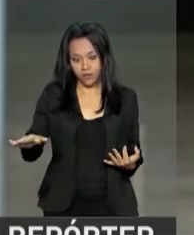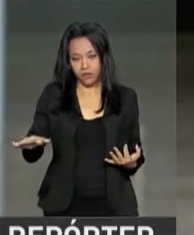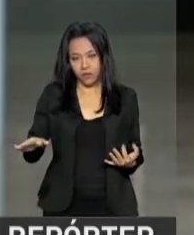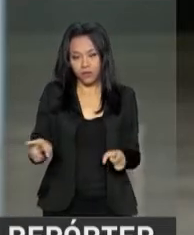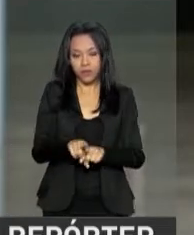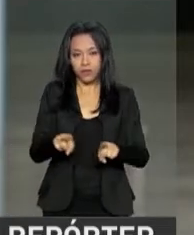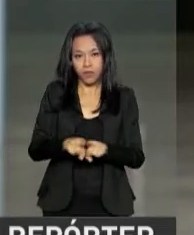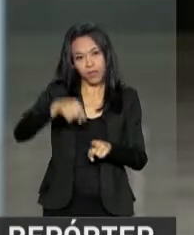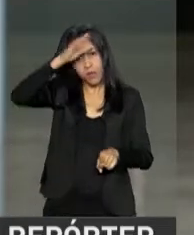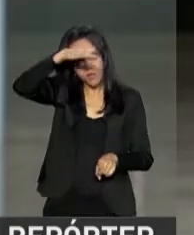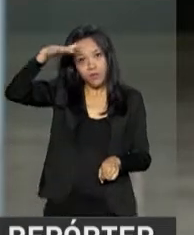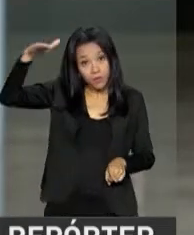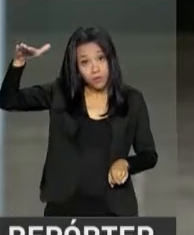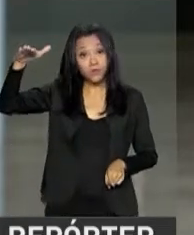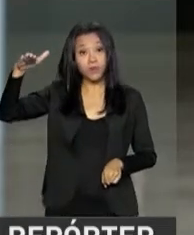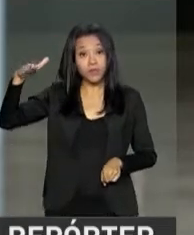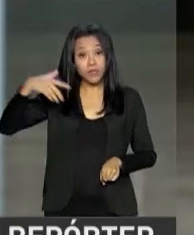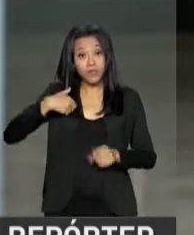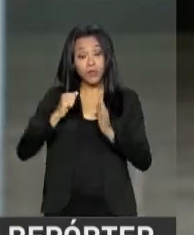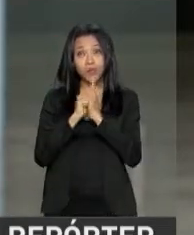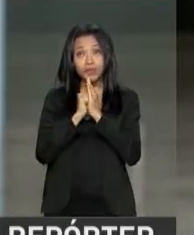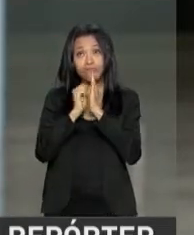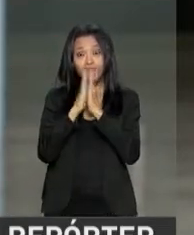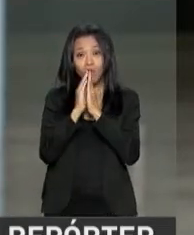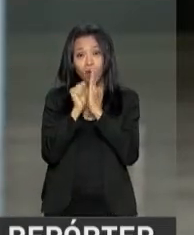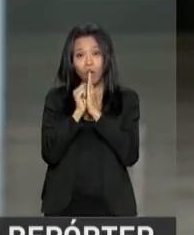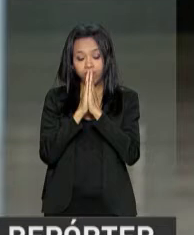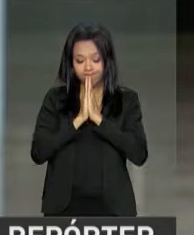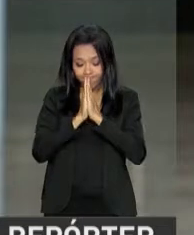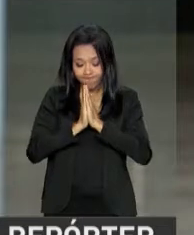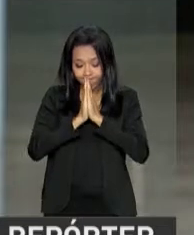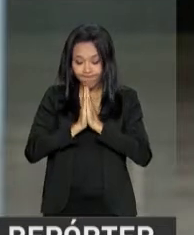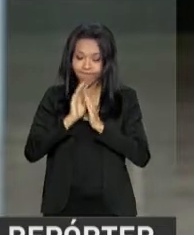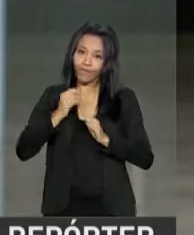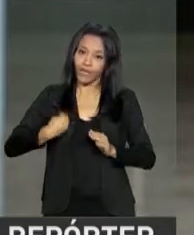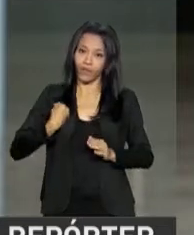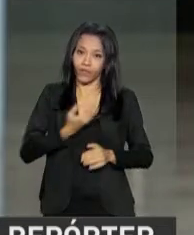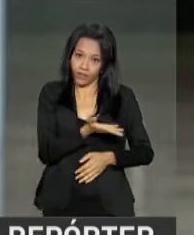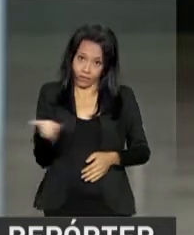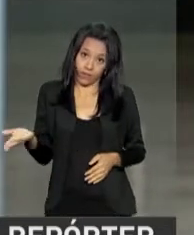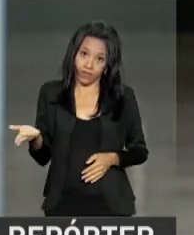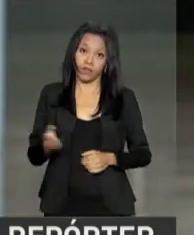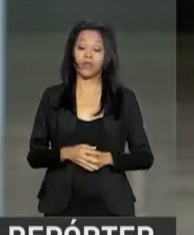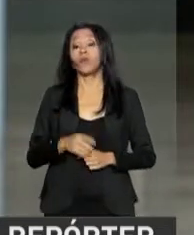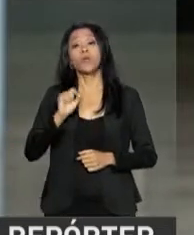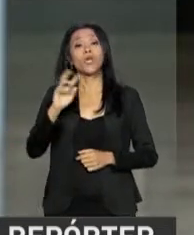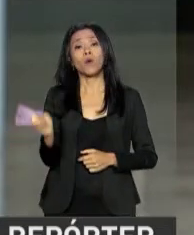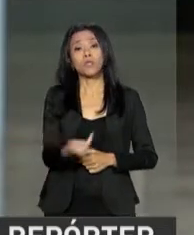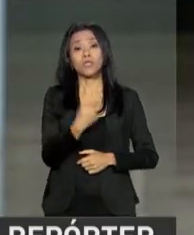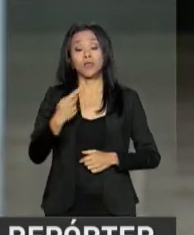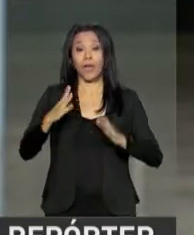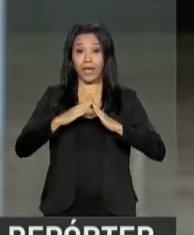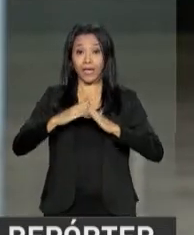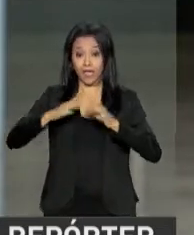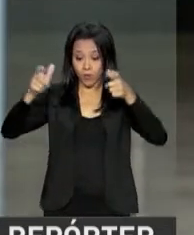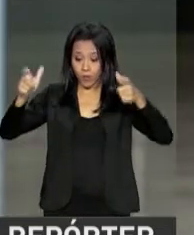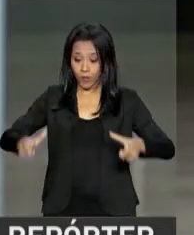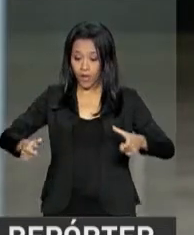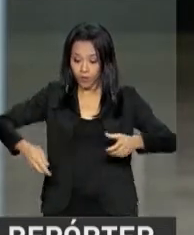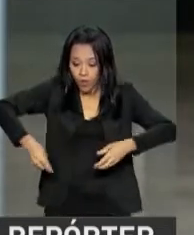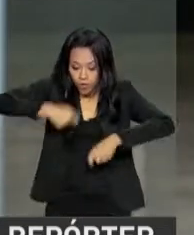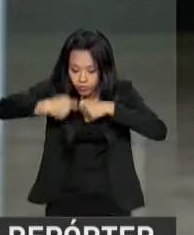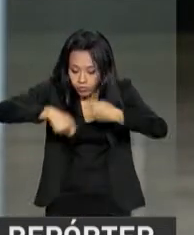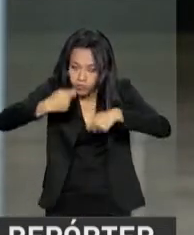adultos atingidos e rezar por eles as primeiras informações são de que o teto do refeitório da escola desabou